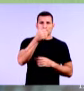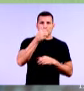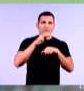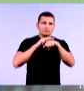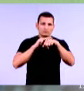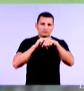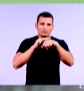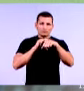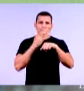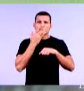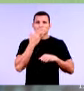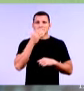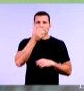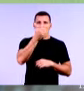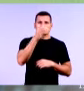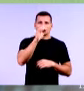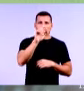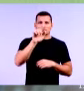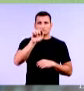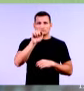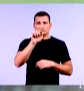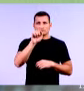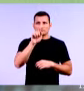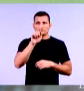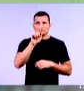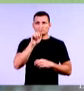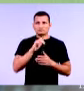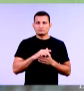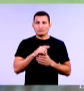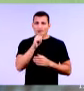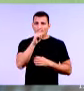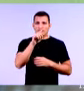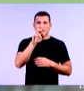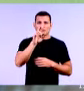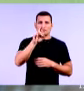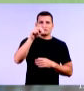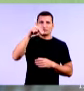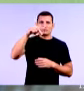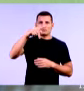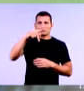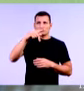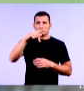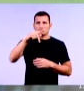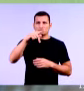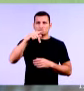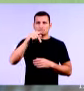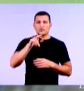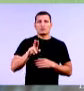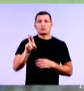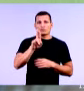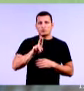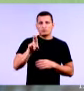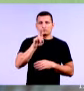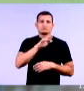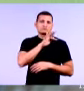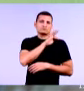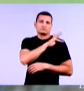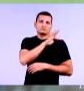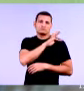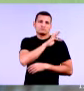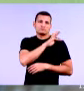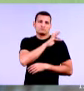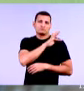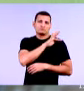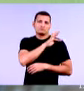link aqui, essa conexão é da RNP, ligando essas universidades federais do